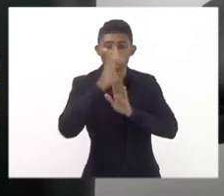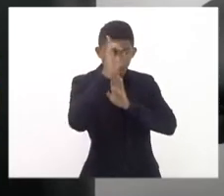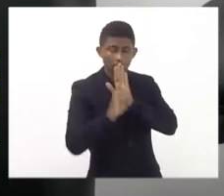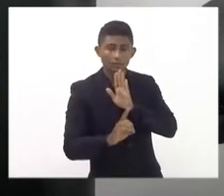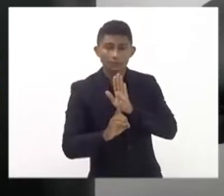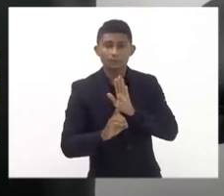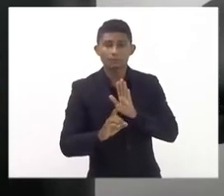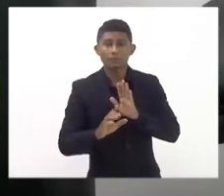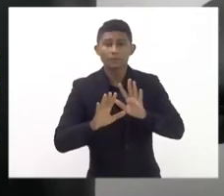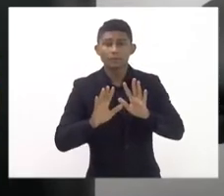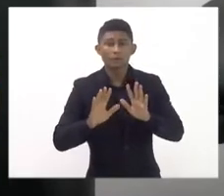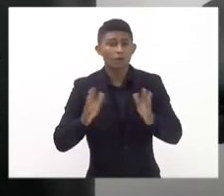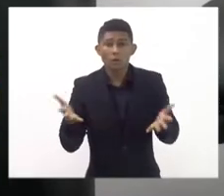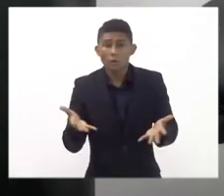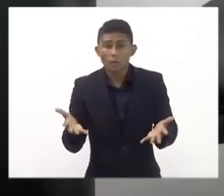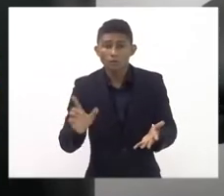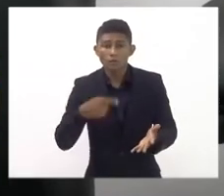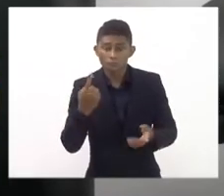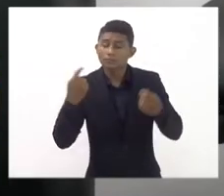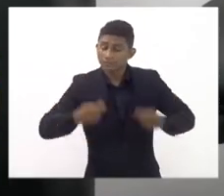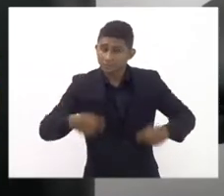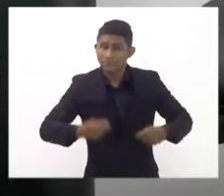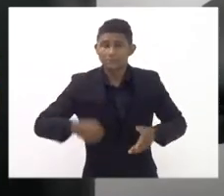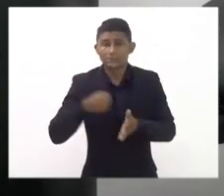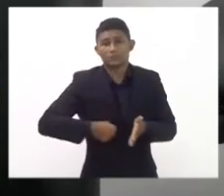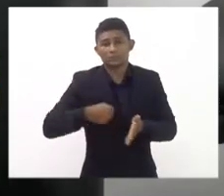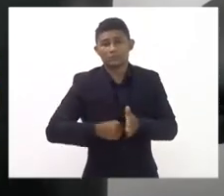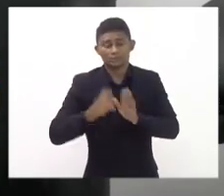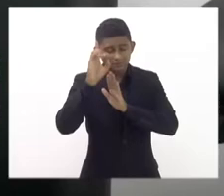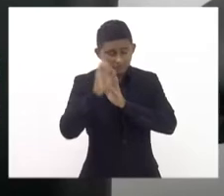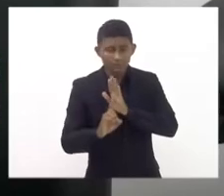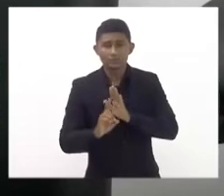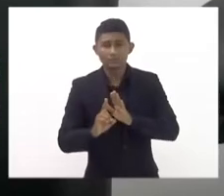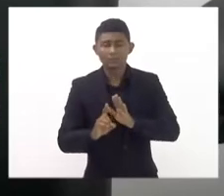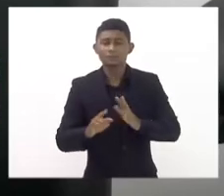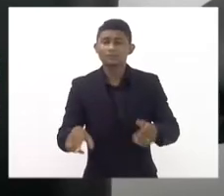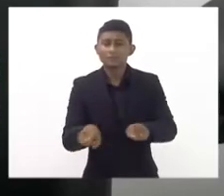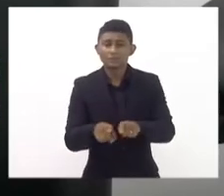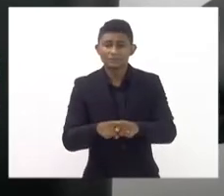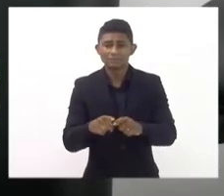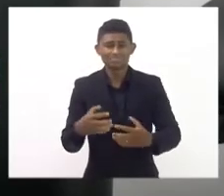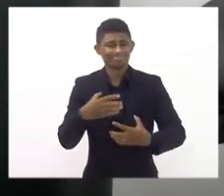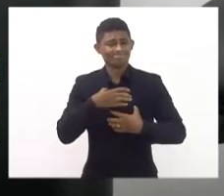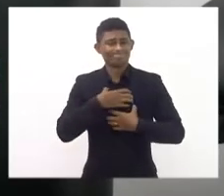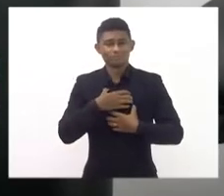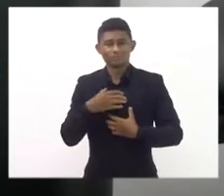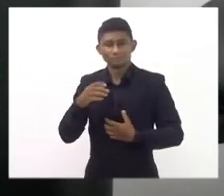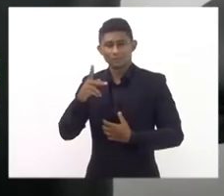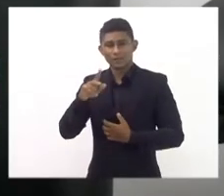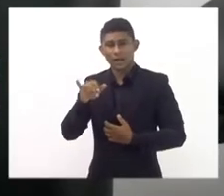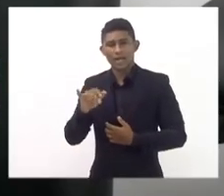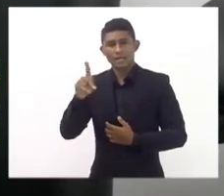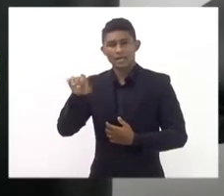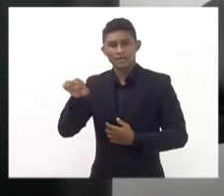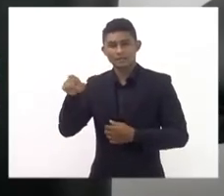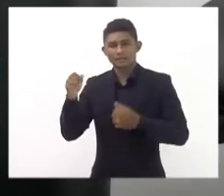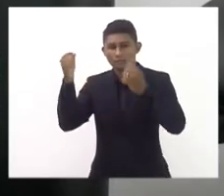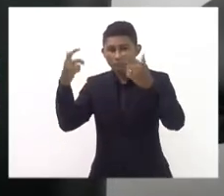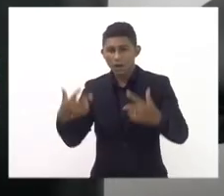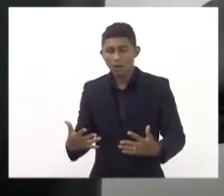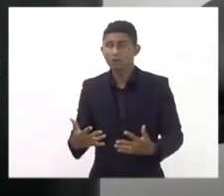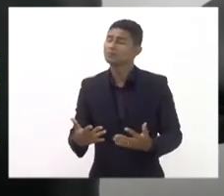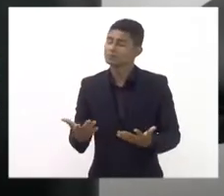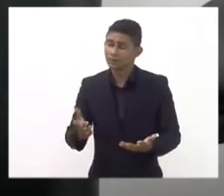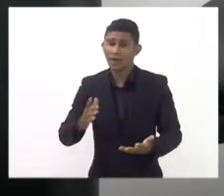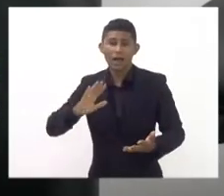nosso dever lutar pelos nossos direitos. Como também é frustrante, né, como colocou aqui o Kaique, que a gente até hoje tenha